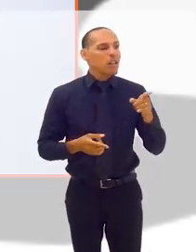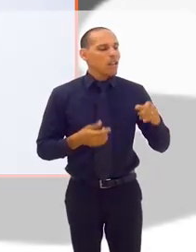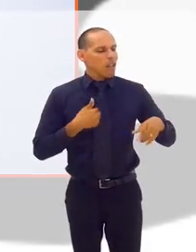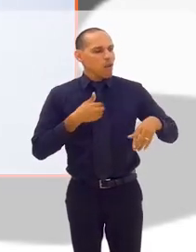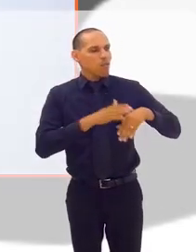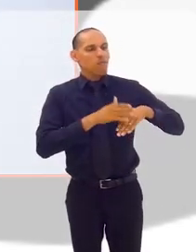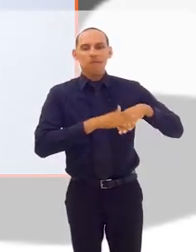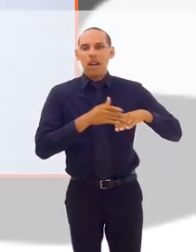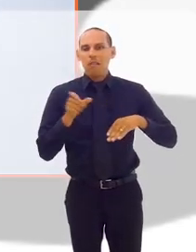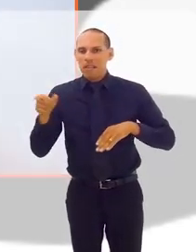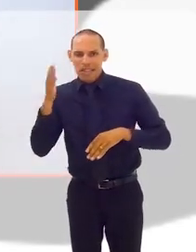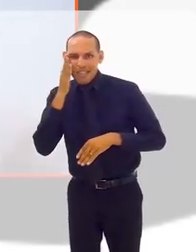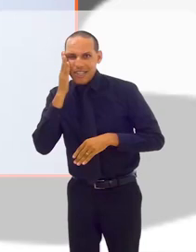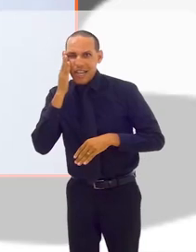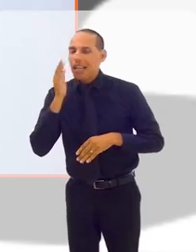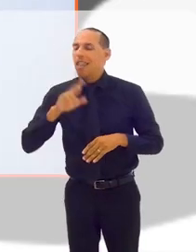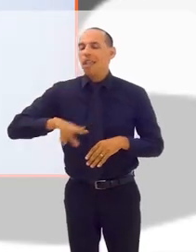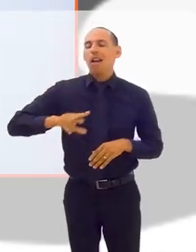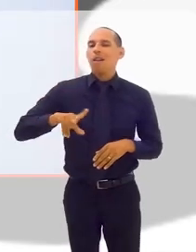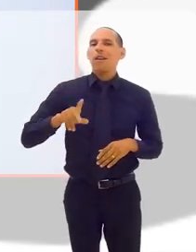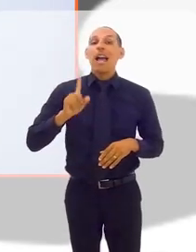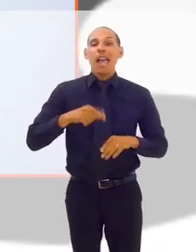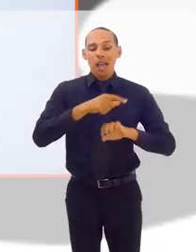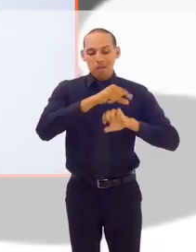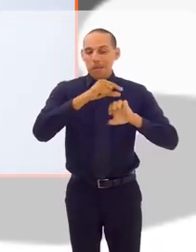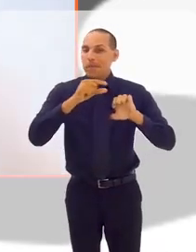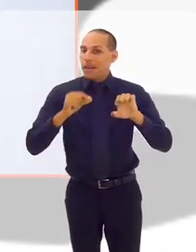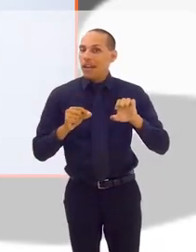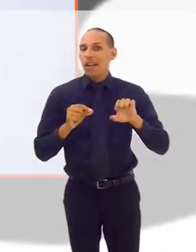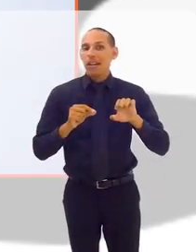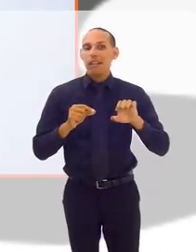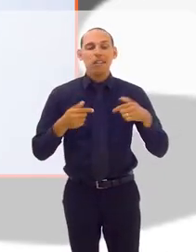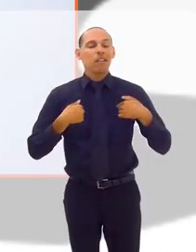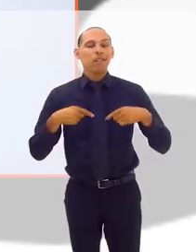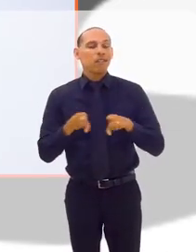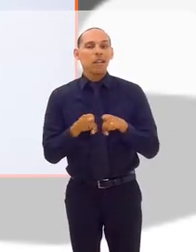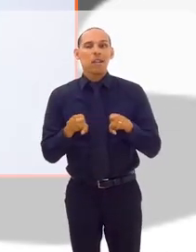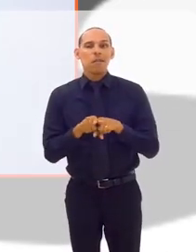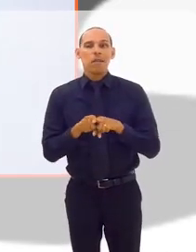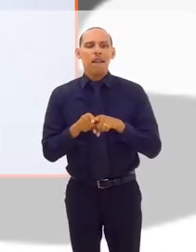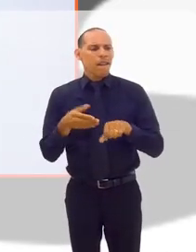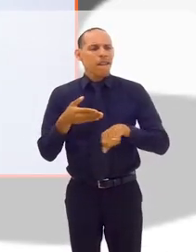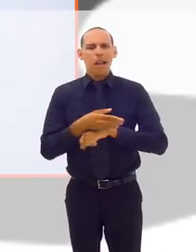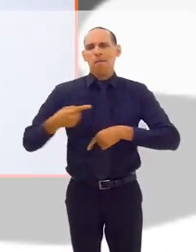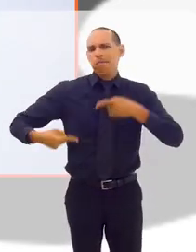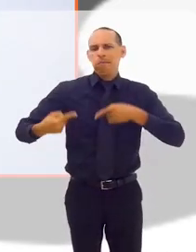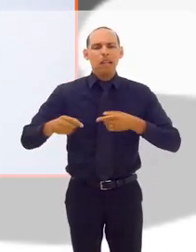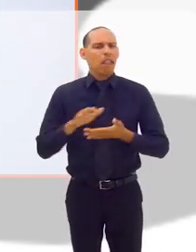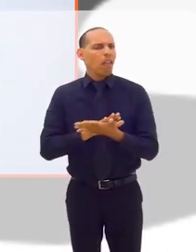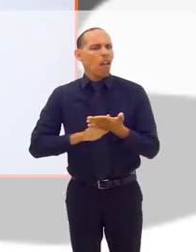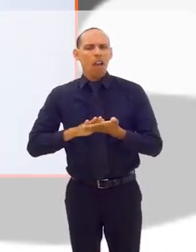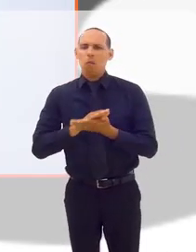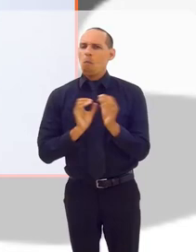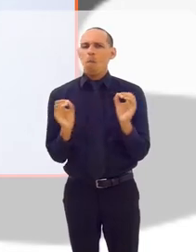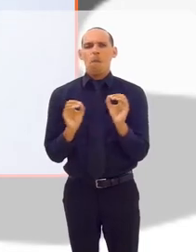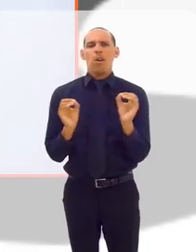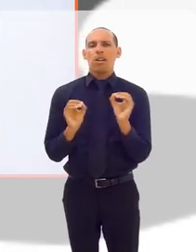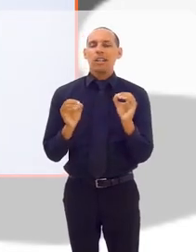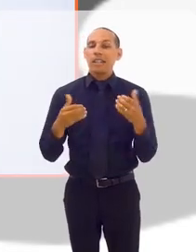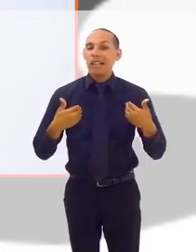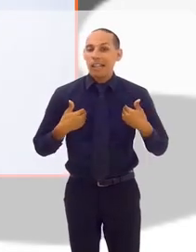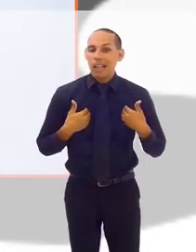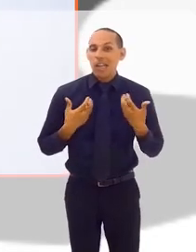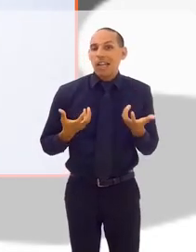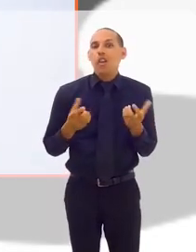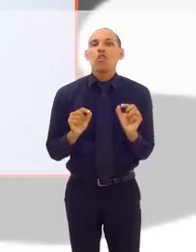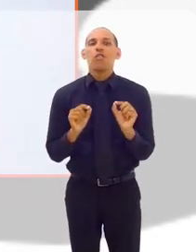faz, a direita não fica sabendo. Não é isso, isso é um contexto de empreendedorismo. E também eu não participo de política, eu não estou